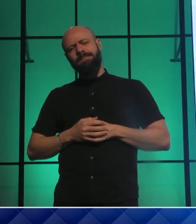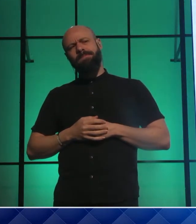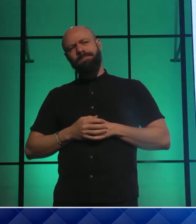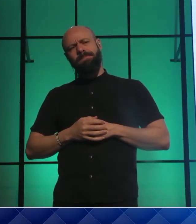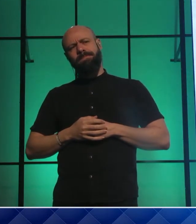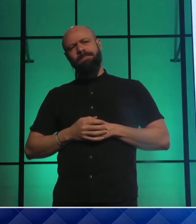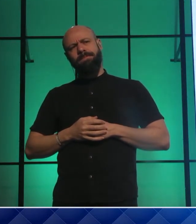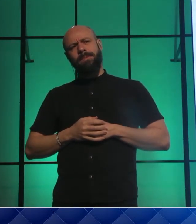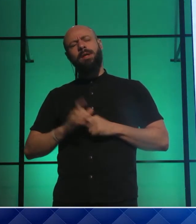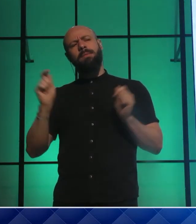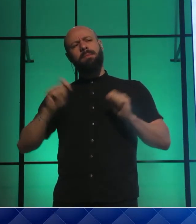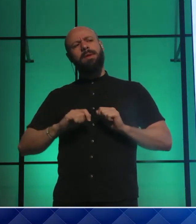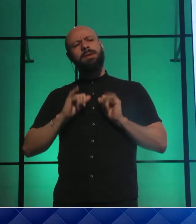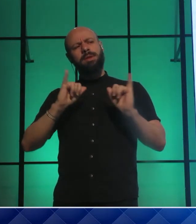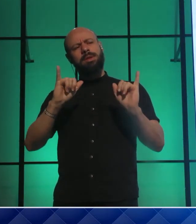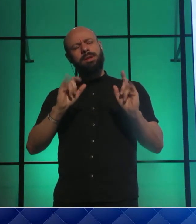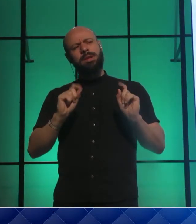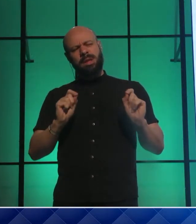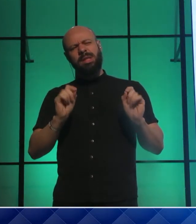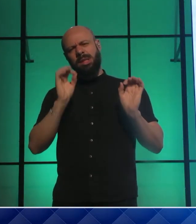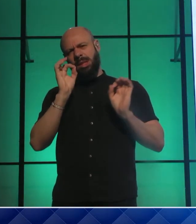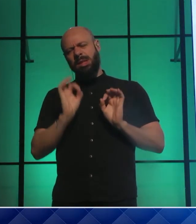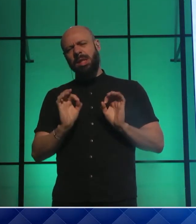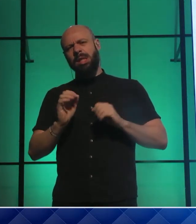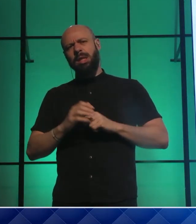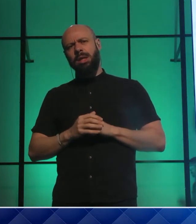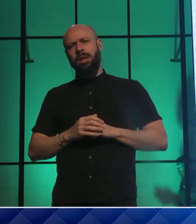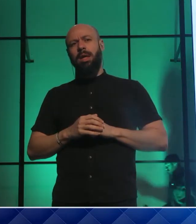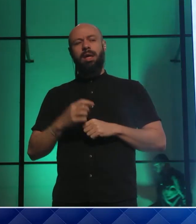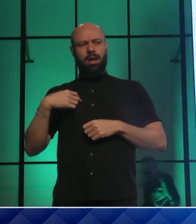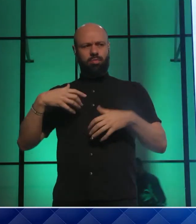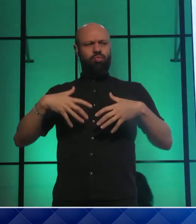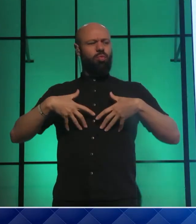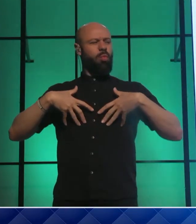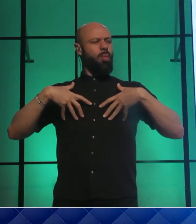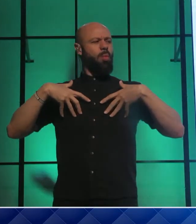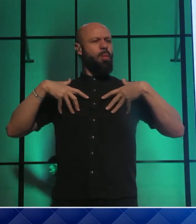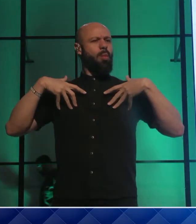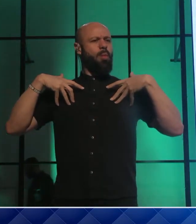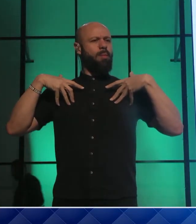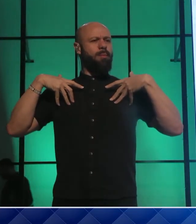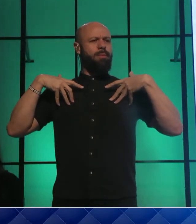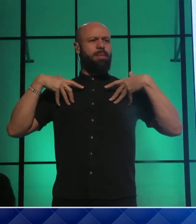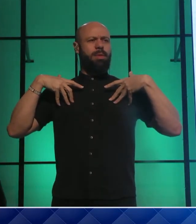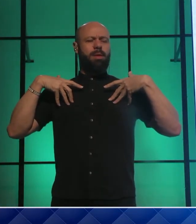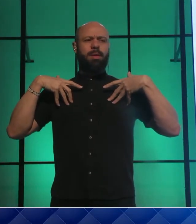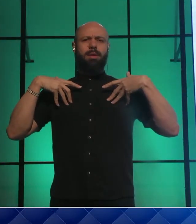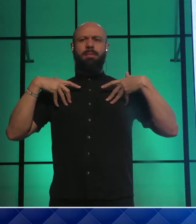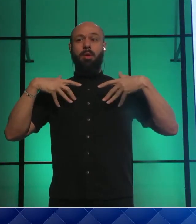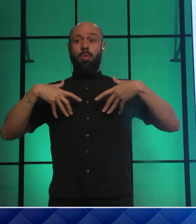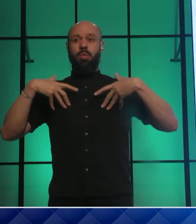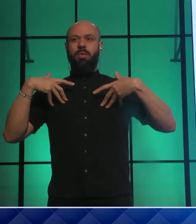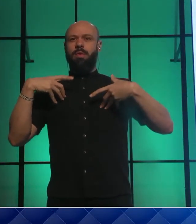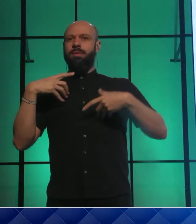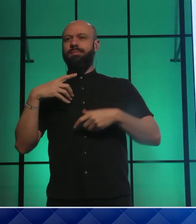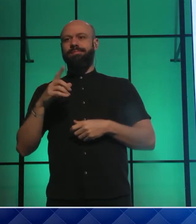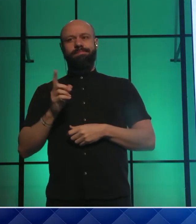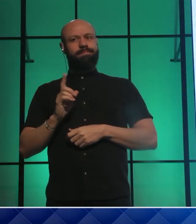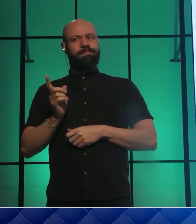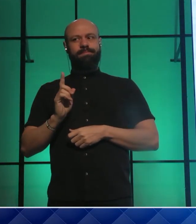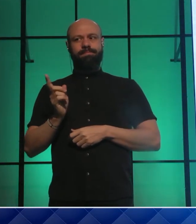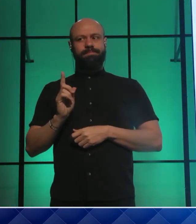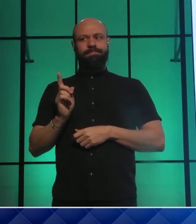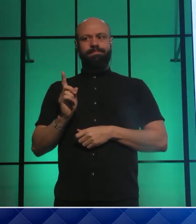E posso dizer que não estou orgulhoso de ter que dizer isso diante de vocês.